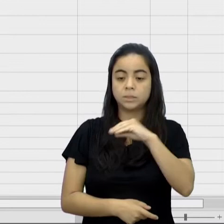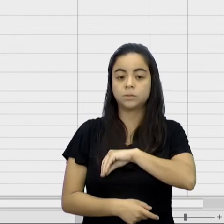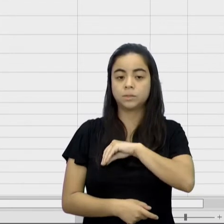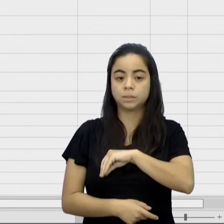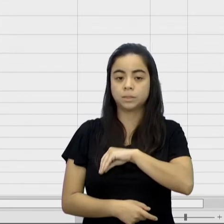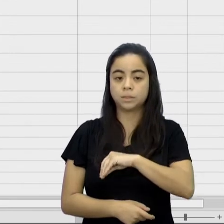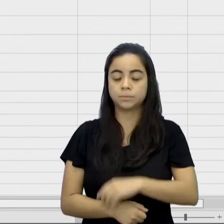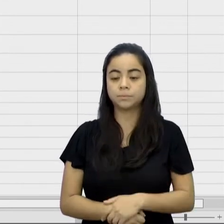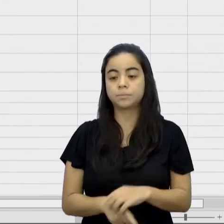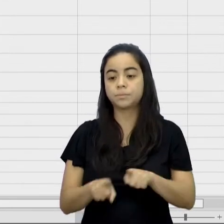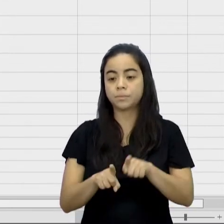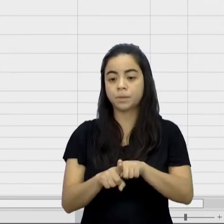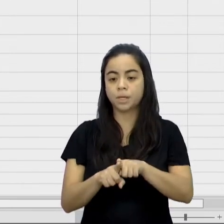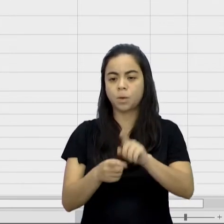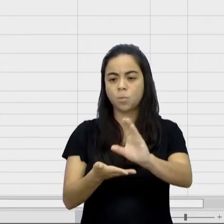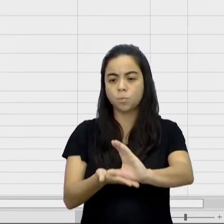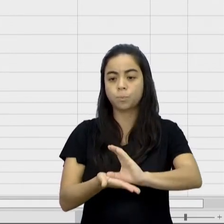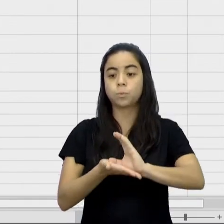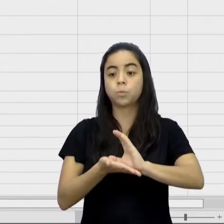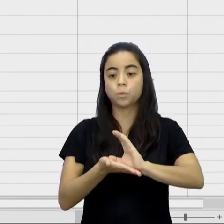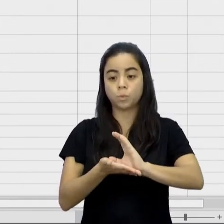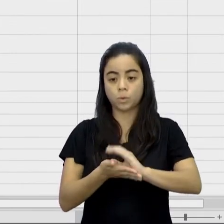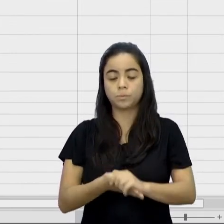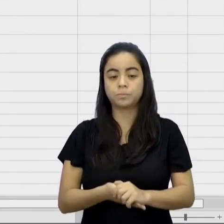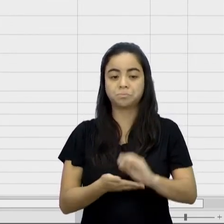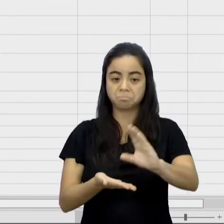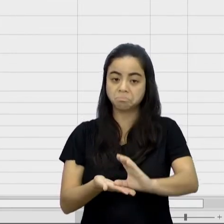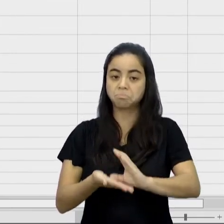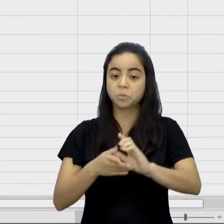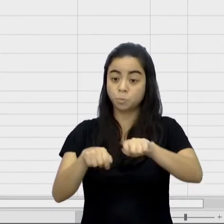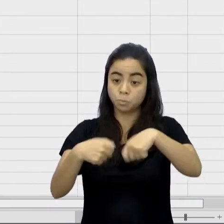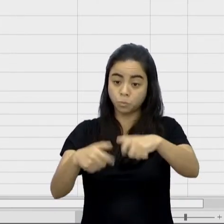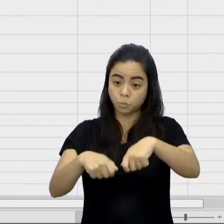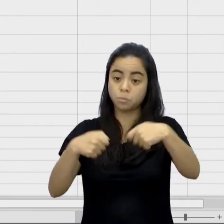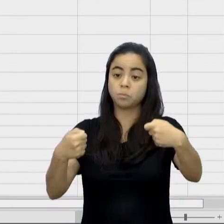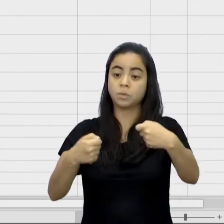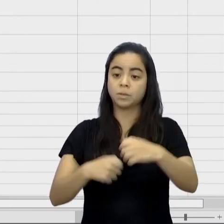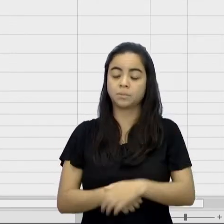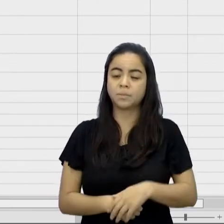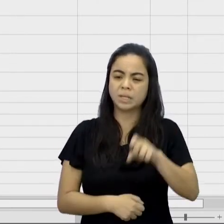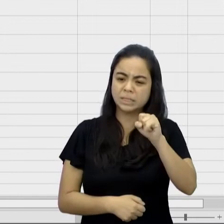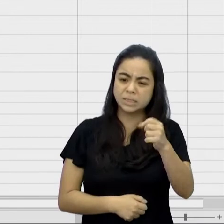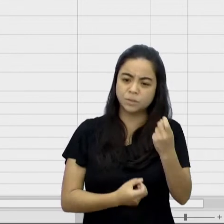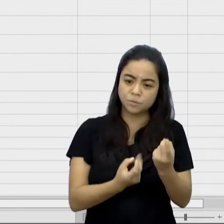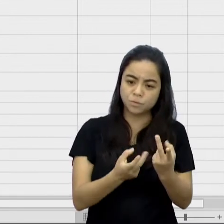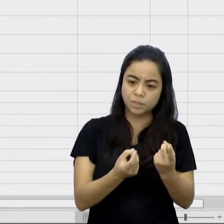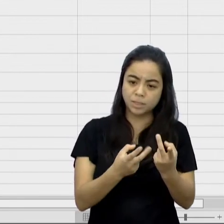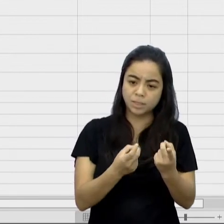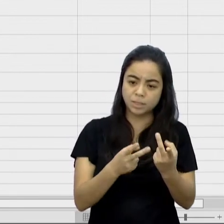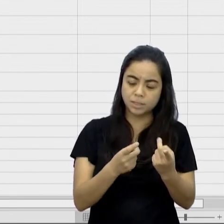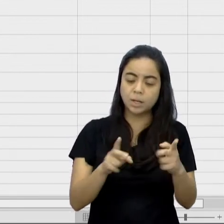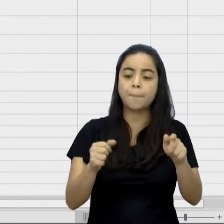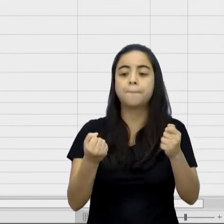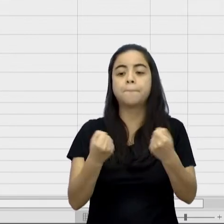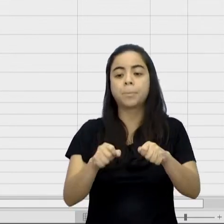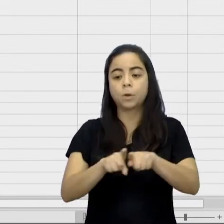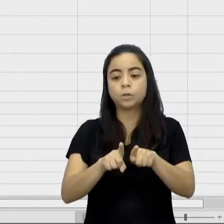Uma gratificação, você recebeu aí uma gratificação. Se você é vendedor também, as comissões entram